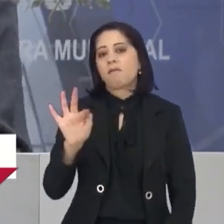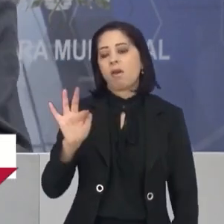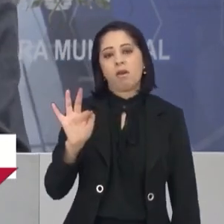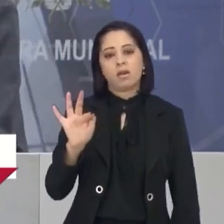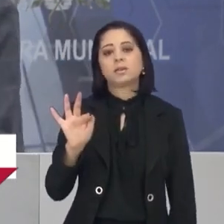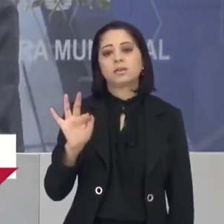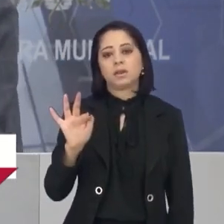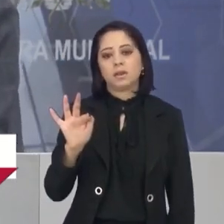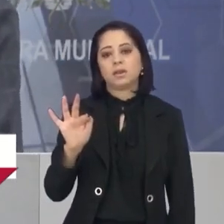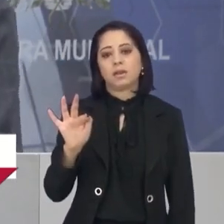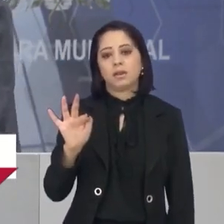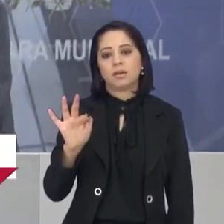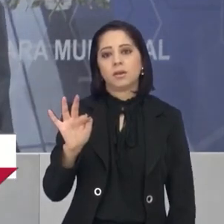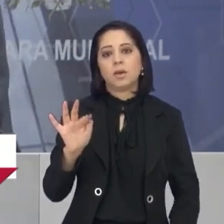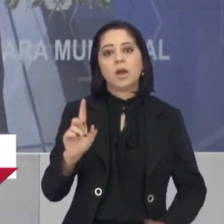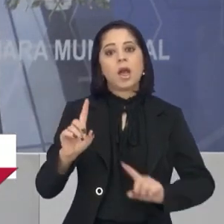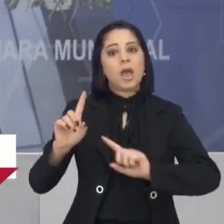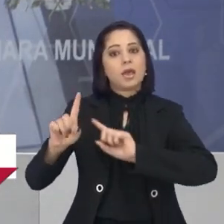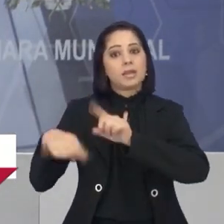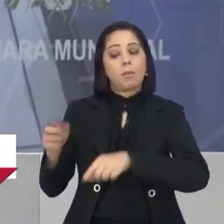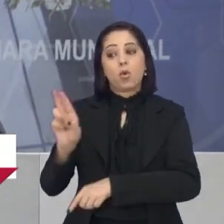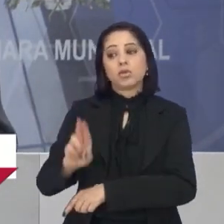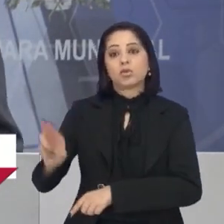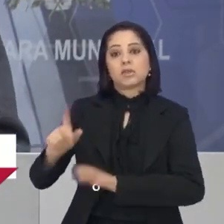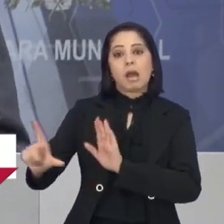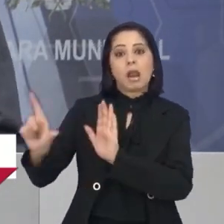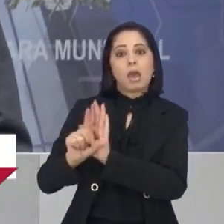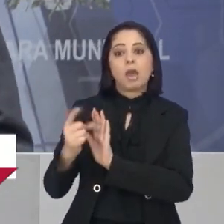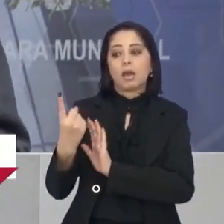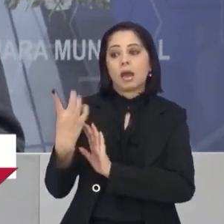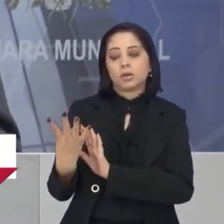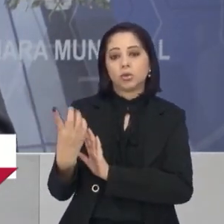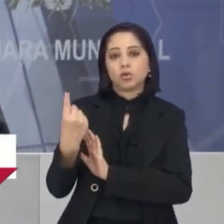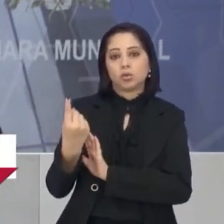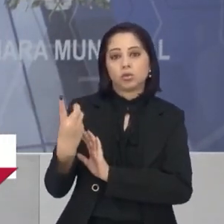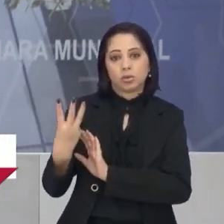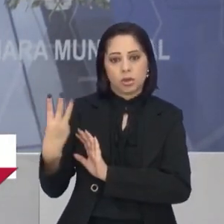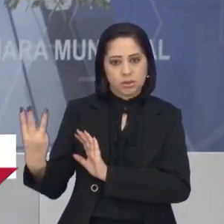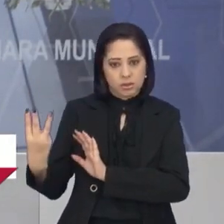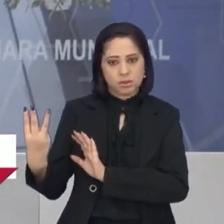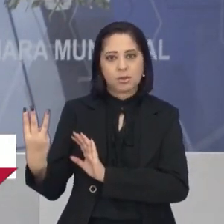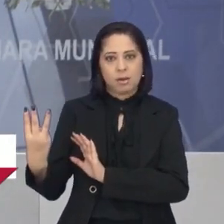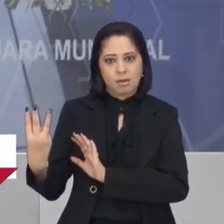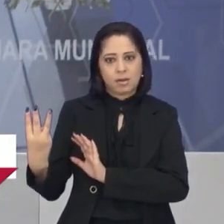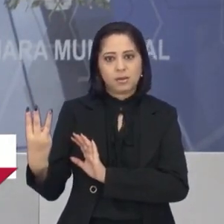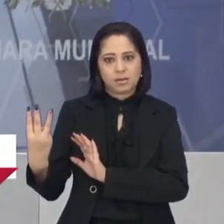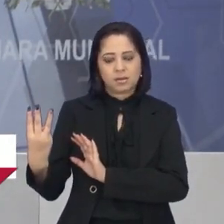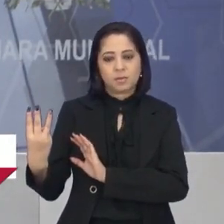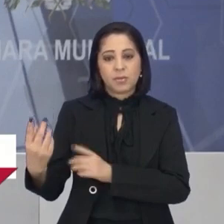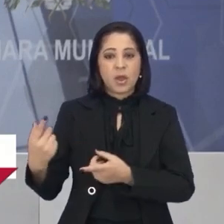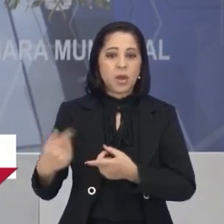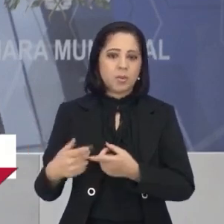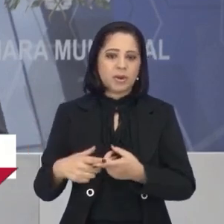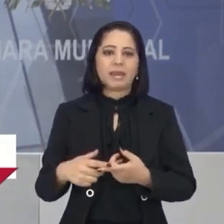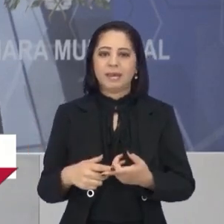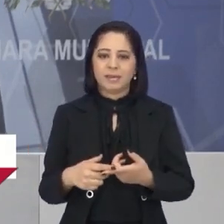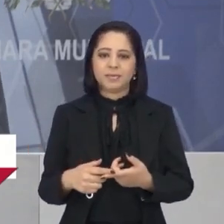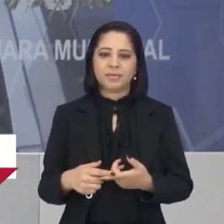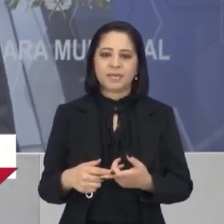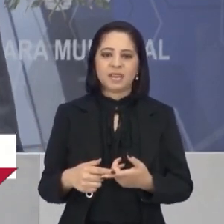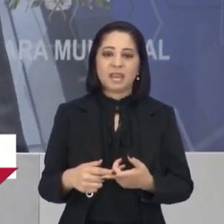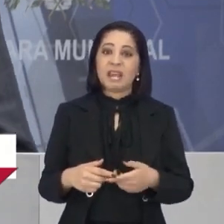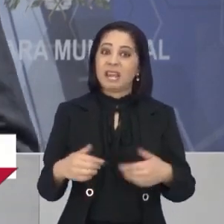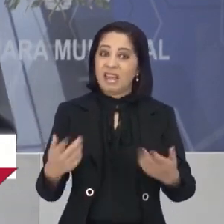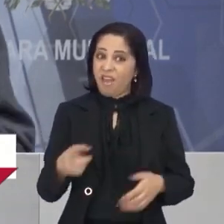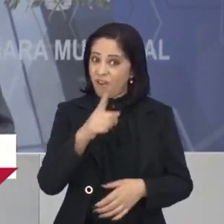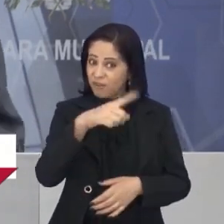a tarefa de implementar 14133 TR que se dependesse da vontade de todo mundo aqui não tinha entrado em